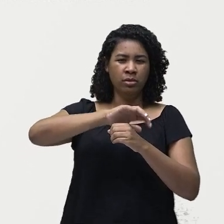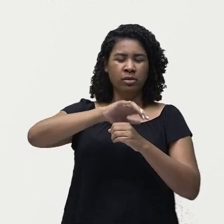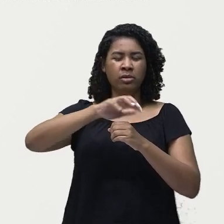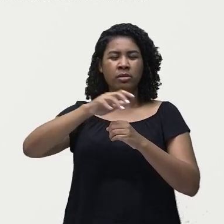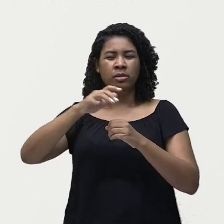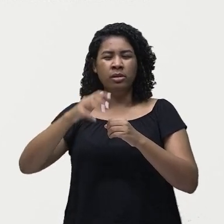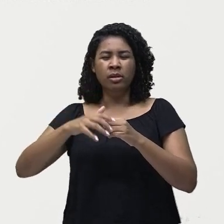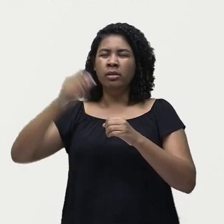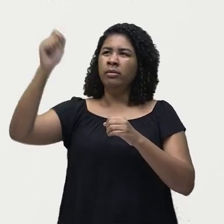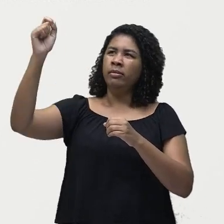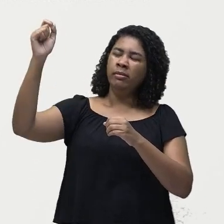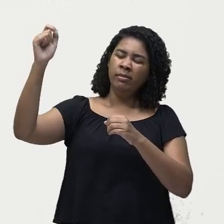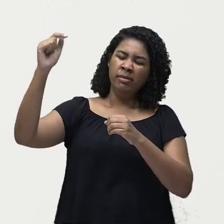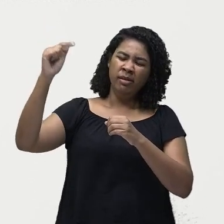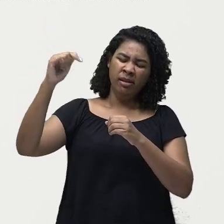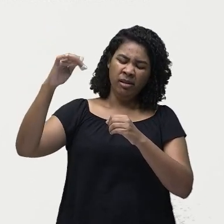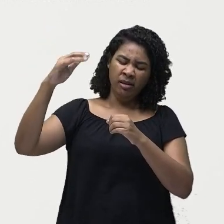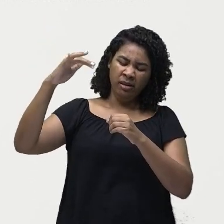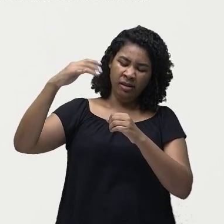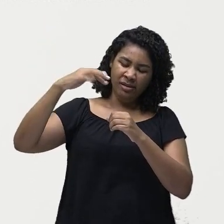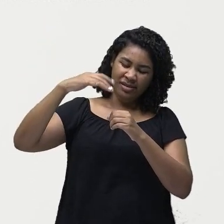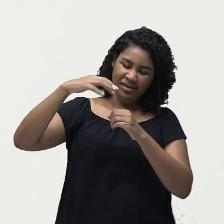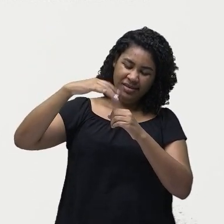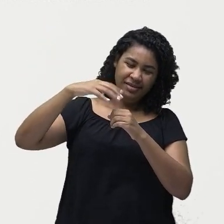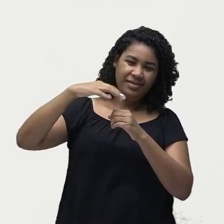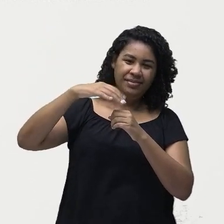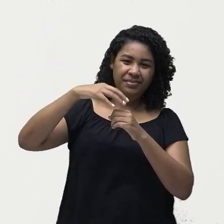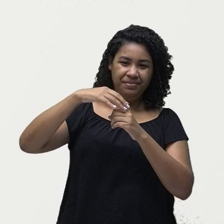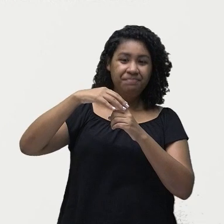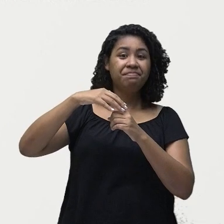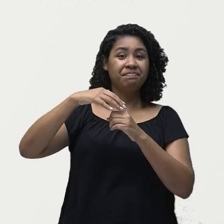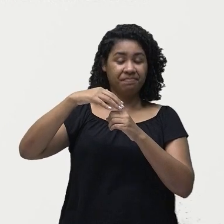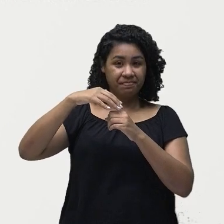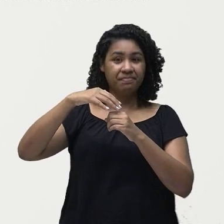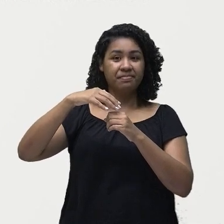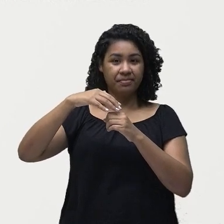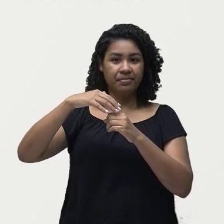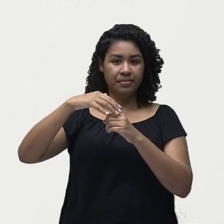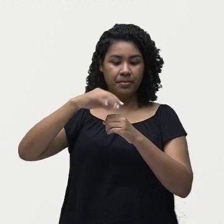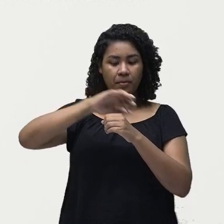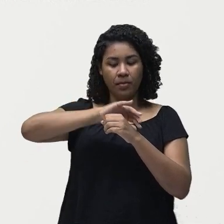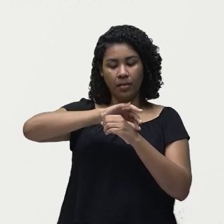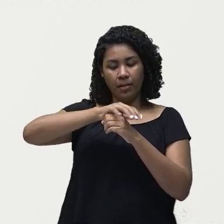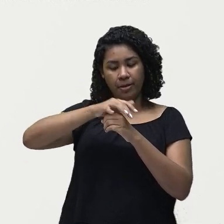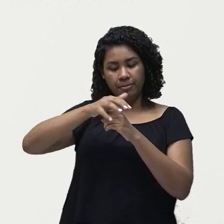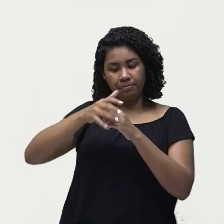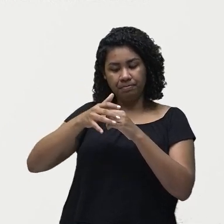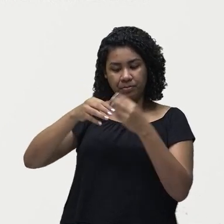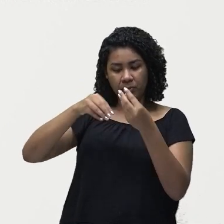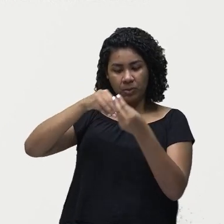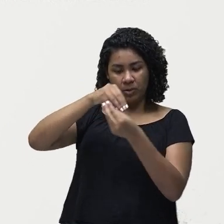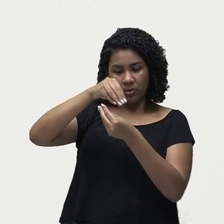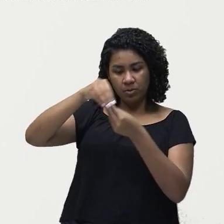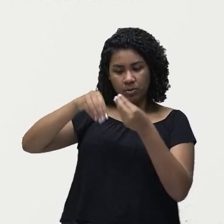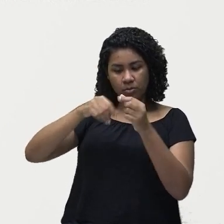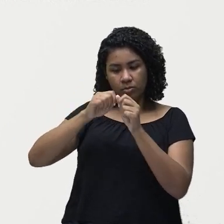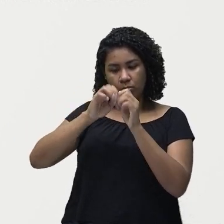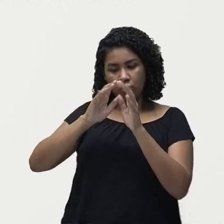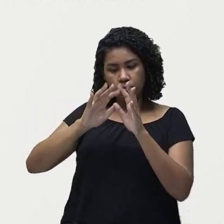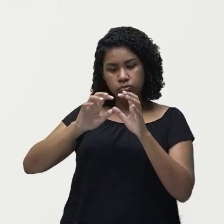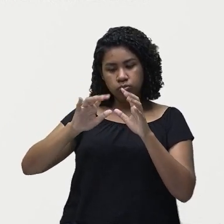ela interage com o oxigênio, nessa segunda camada, ela vai formar